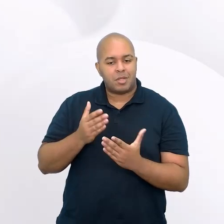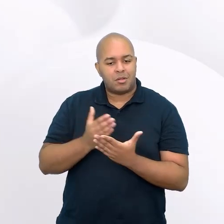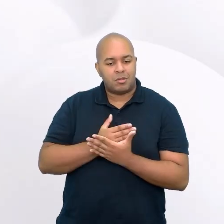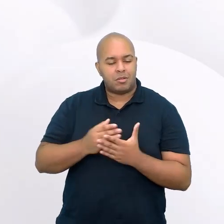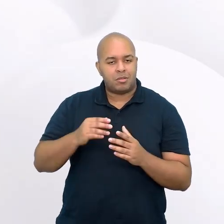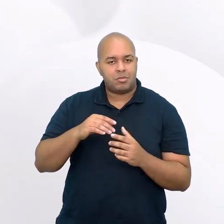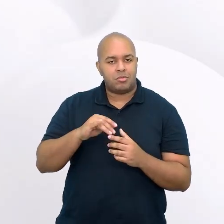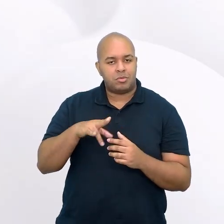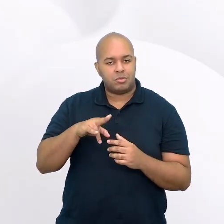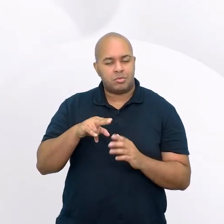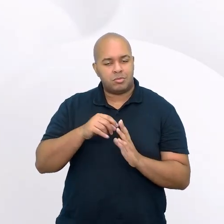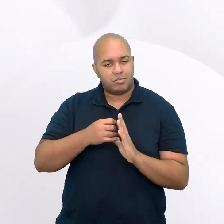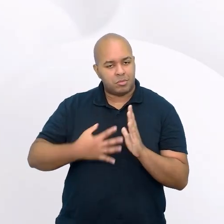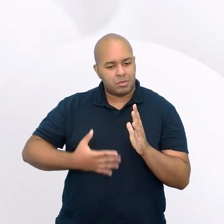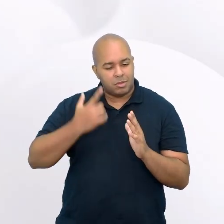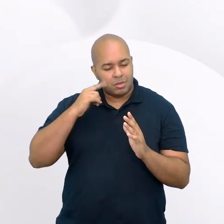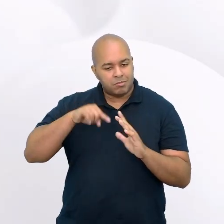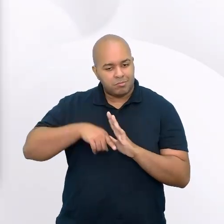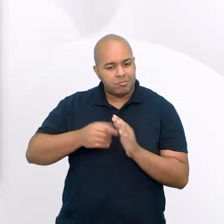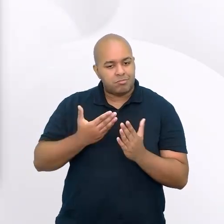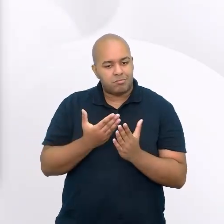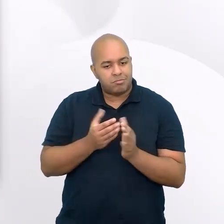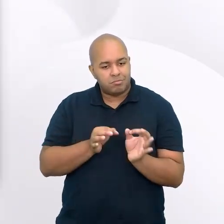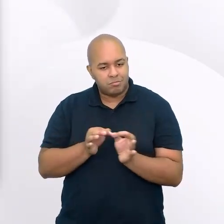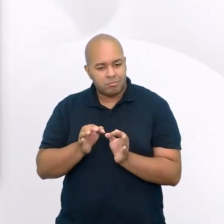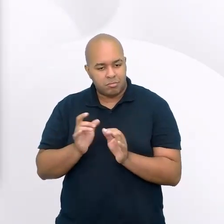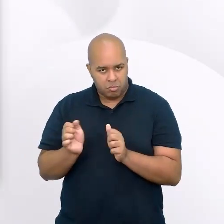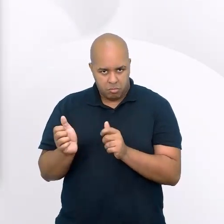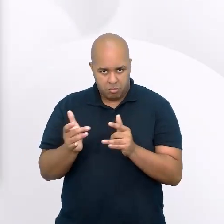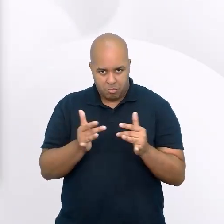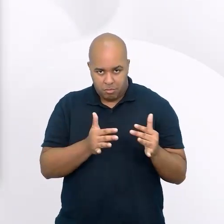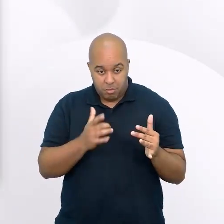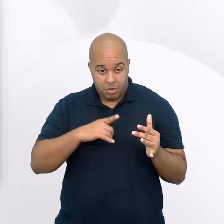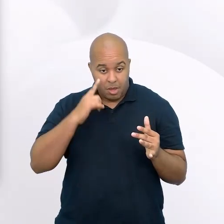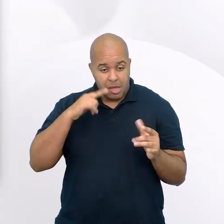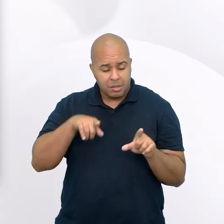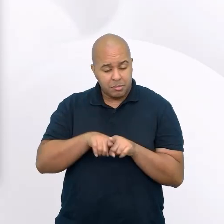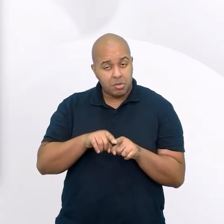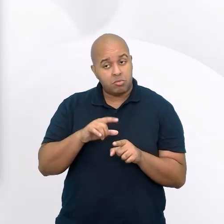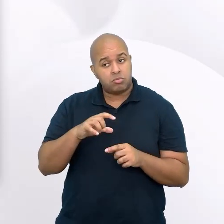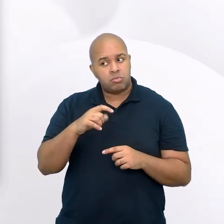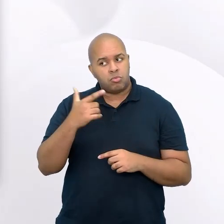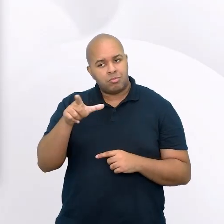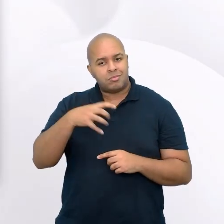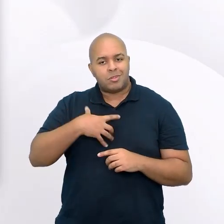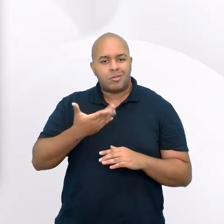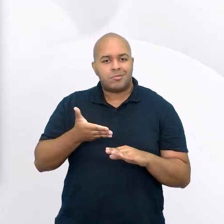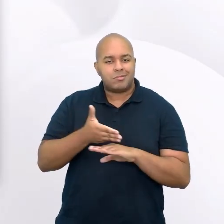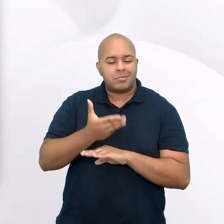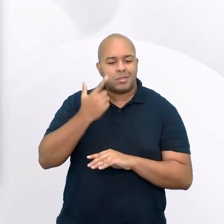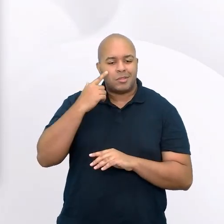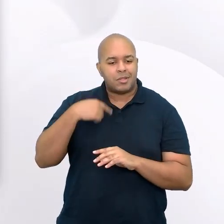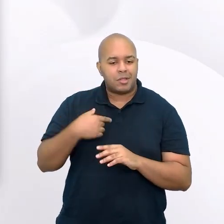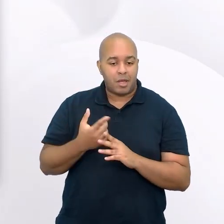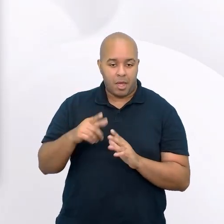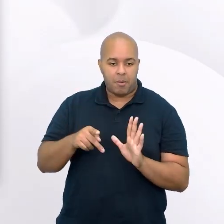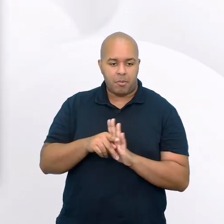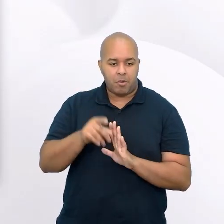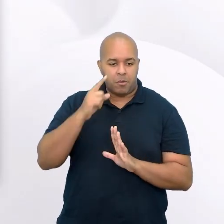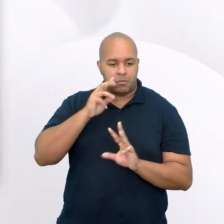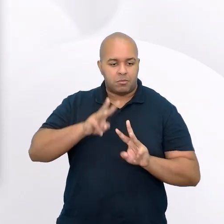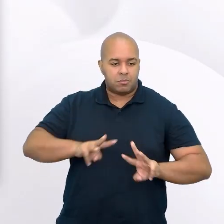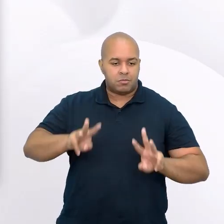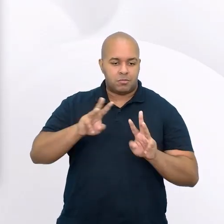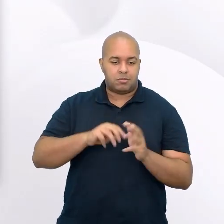aprofundamentos curriculares pode seguir existe também uma segunda maneira de acessar esse material que é